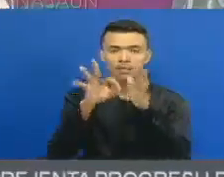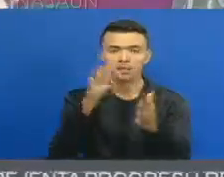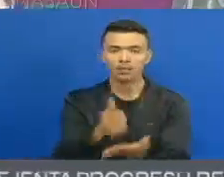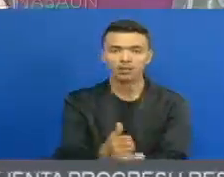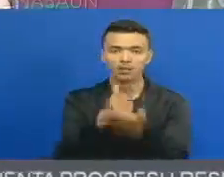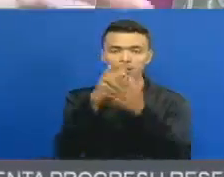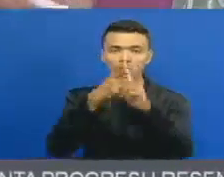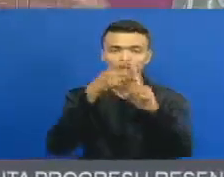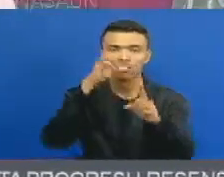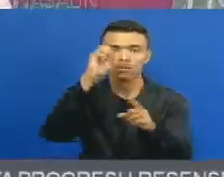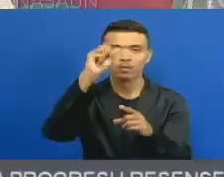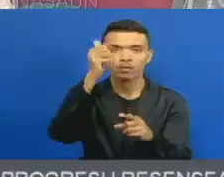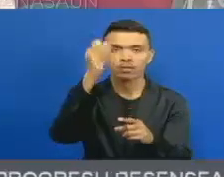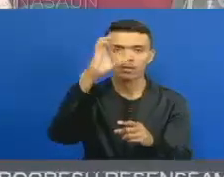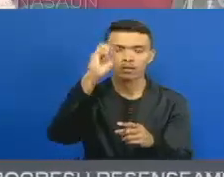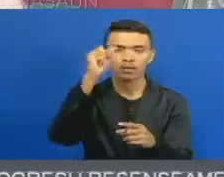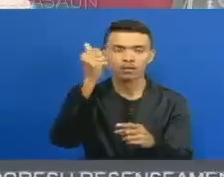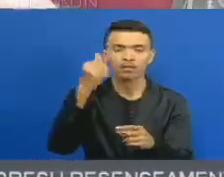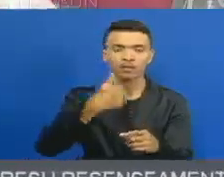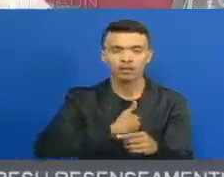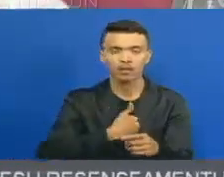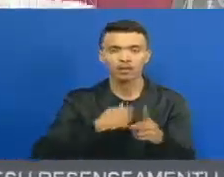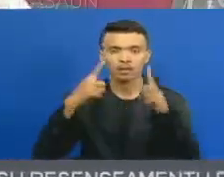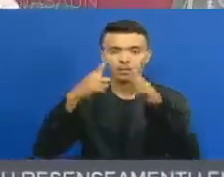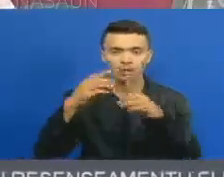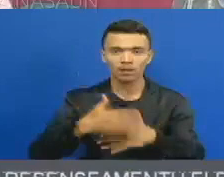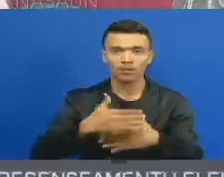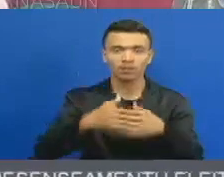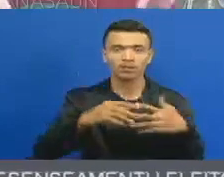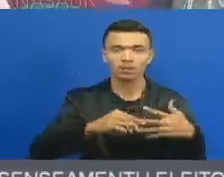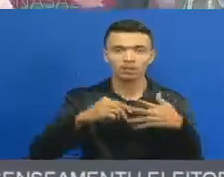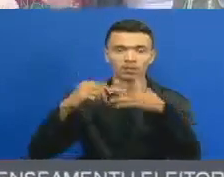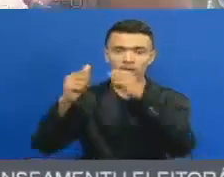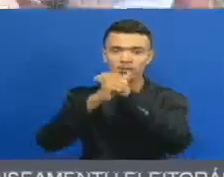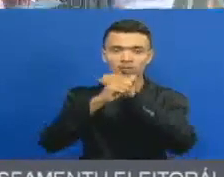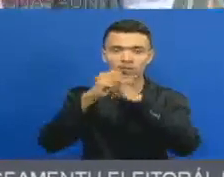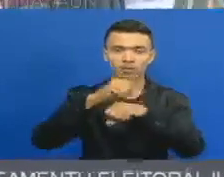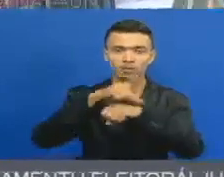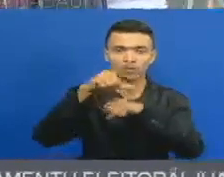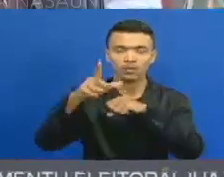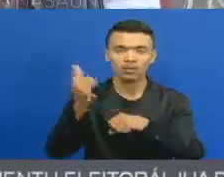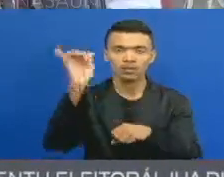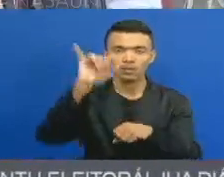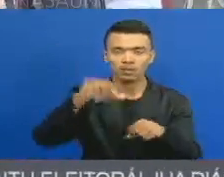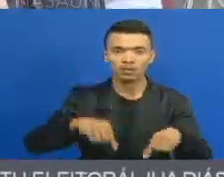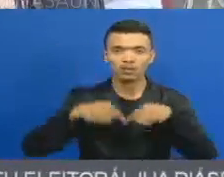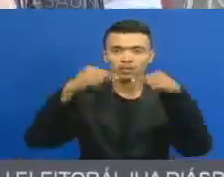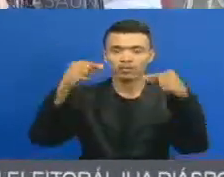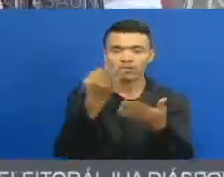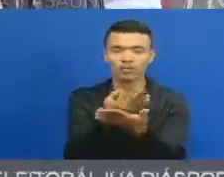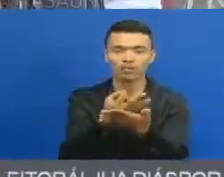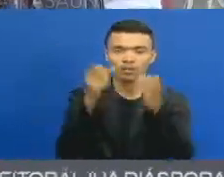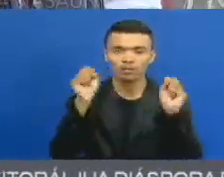saskas. Saskas maksai nain ba proses idane liliu ya asunto sosial ninian. E se for orçamento atunune ambil